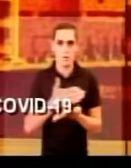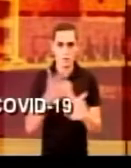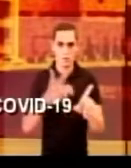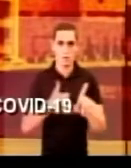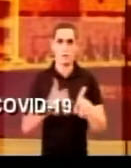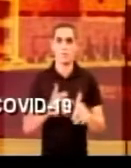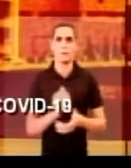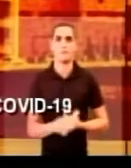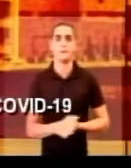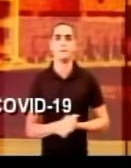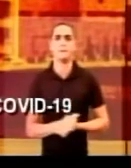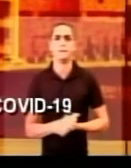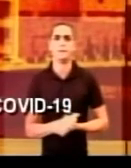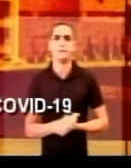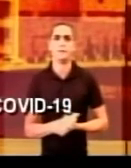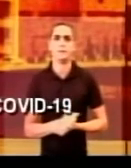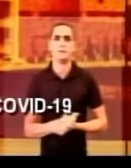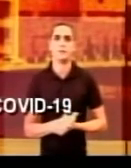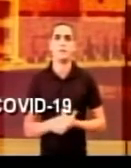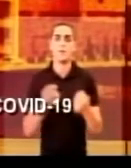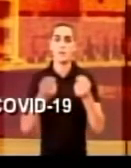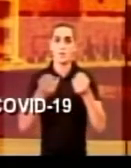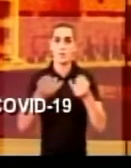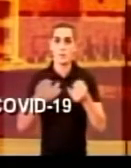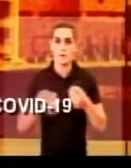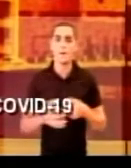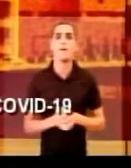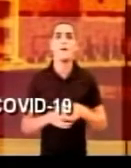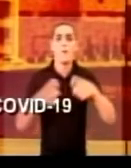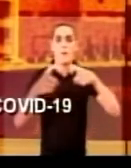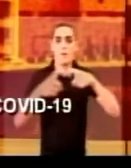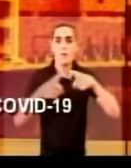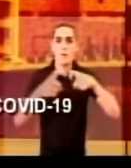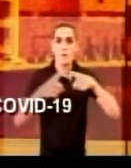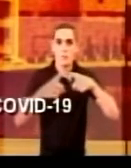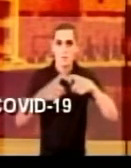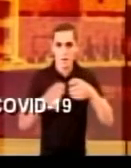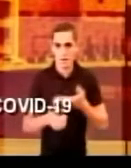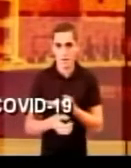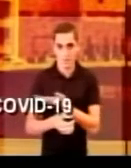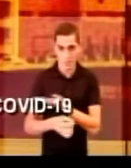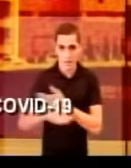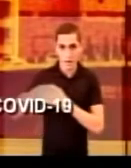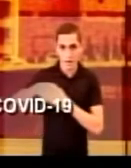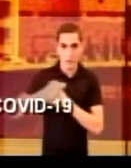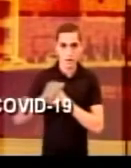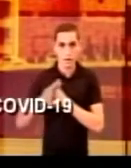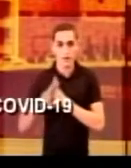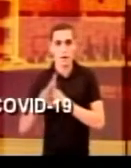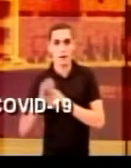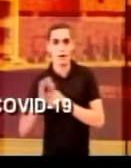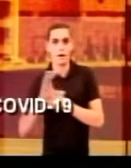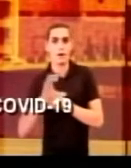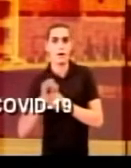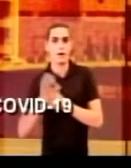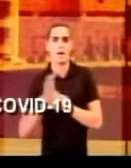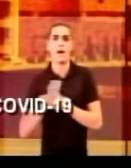essa live com a fala do Dr. Maurício Nogueira, que